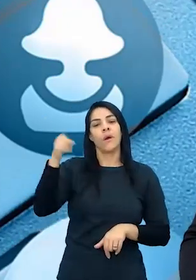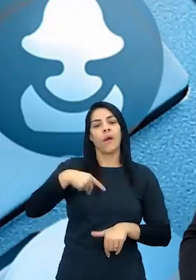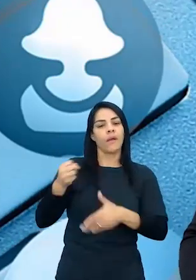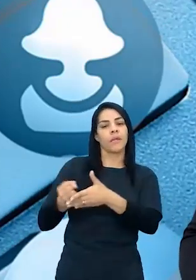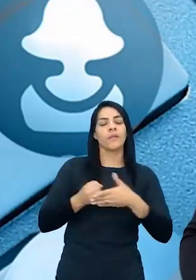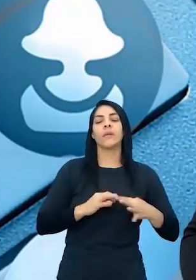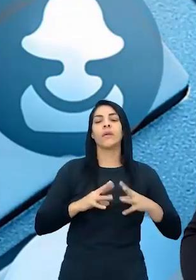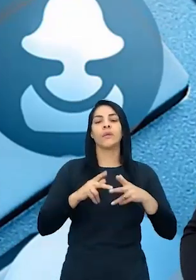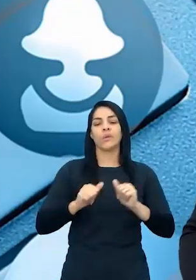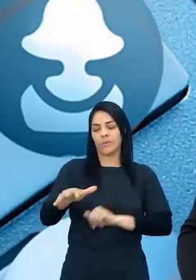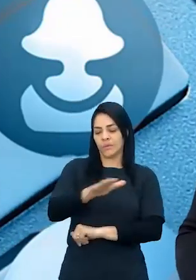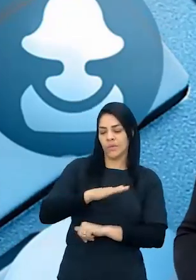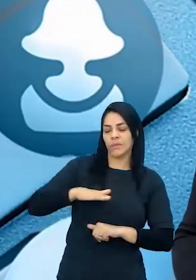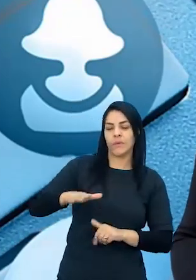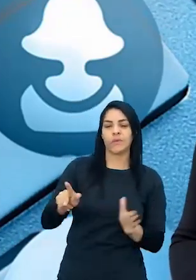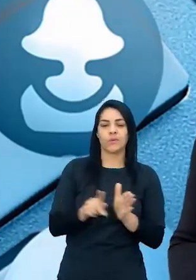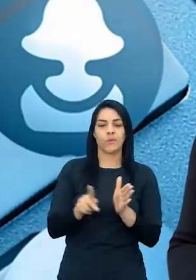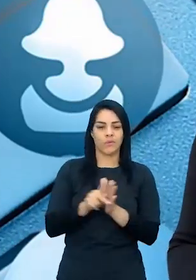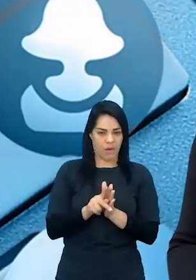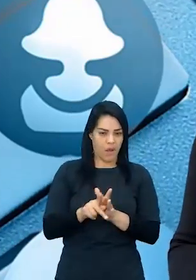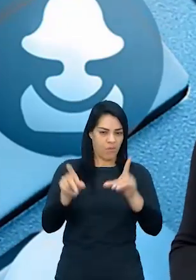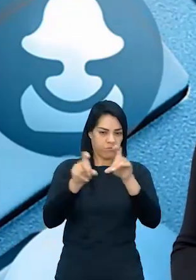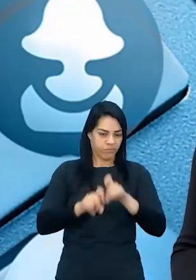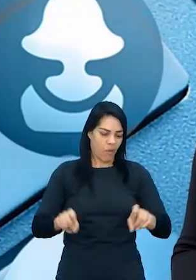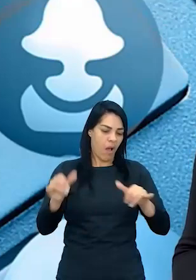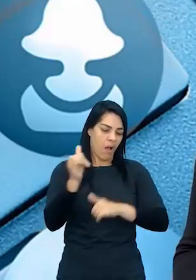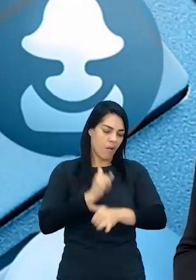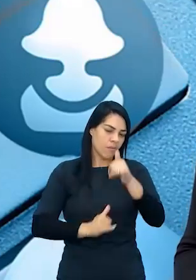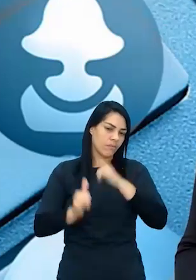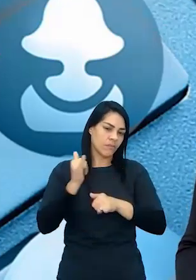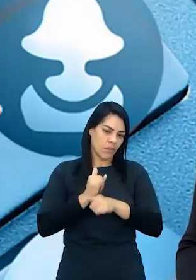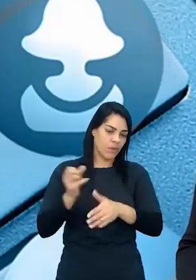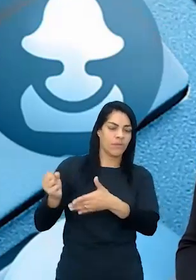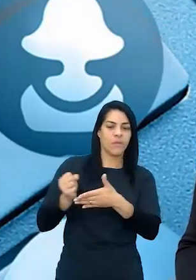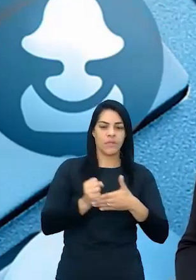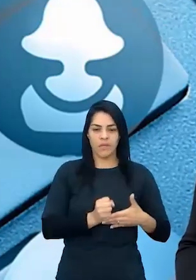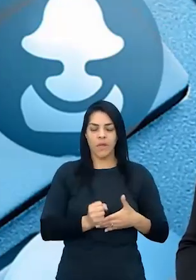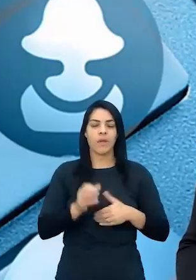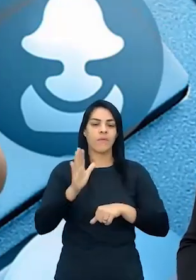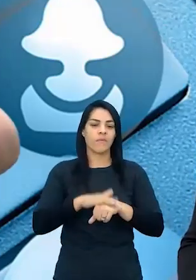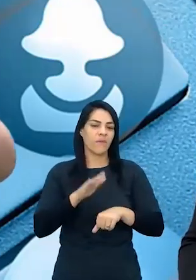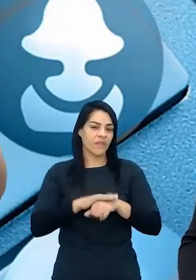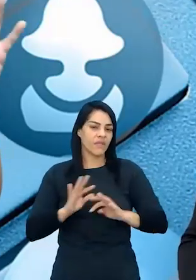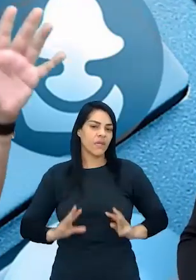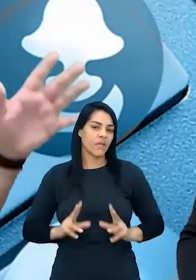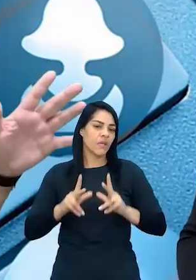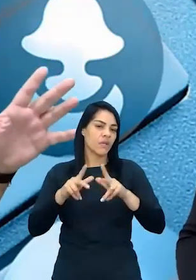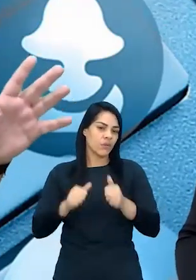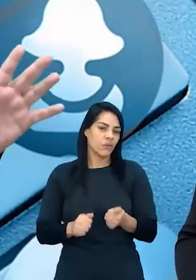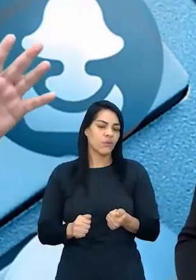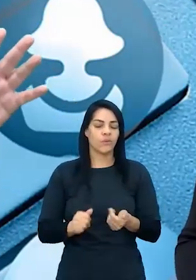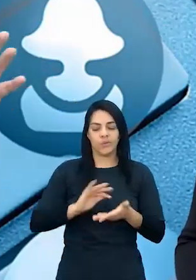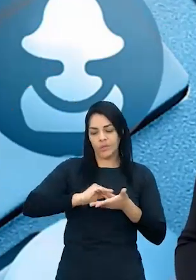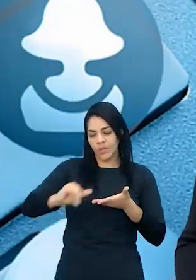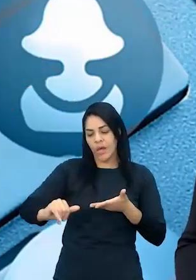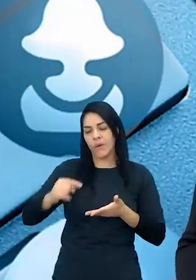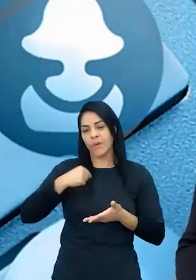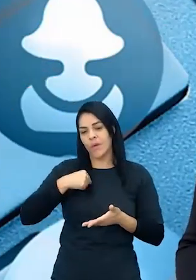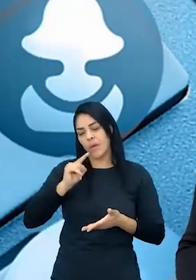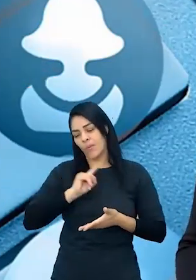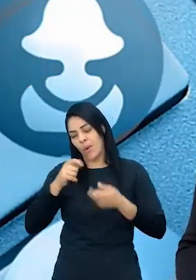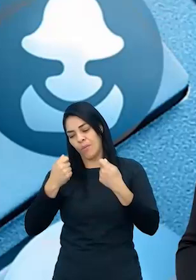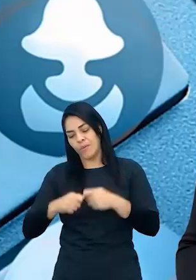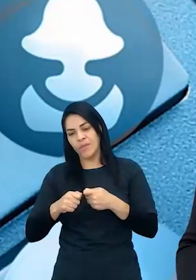programador para mim resolver problemas cotidianos. Então, eu vou decompor, eu vou abstrair o que eu não preciso, eu